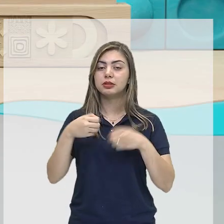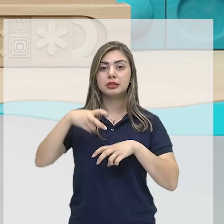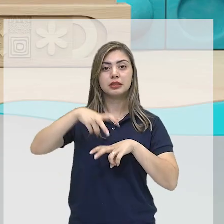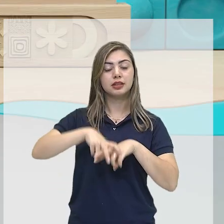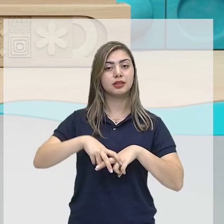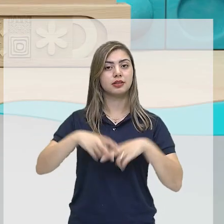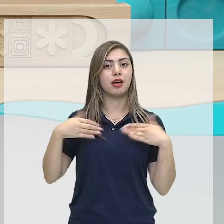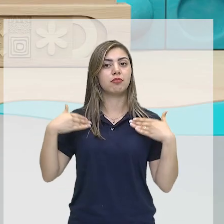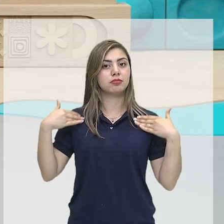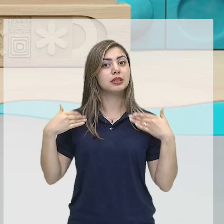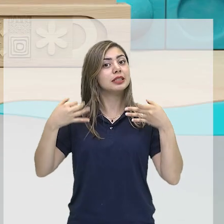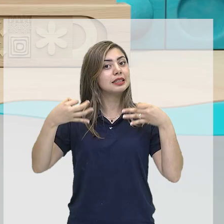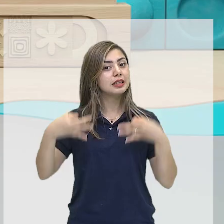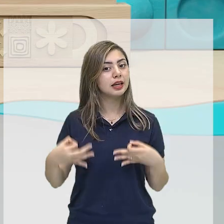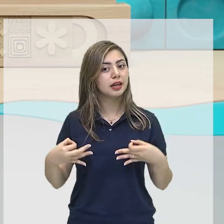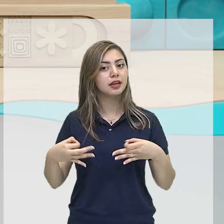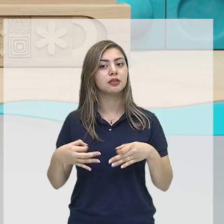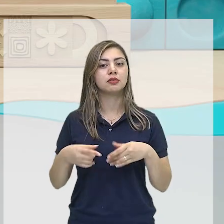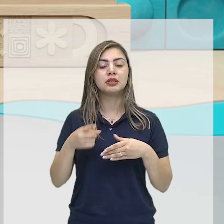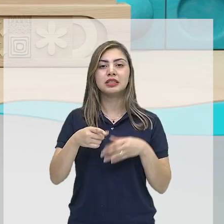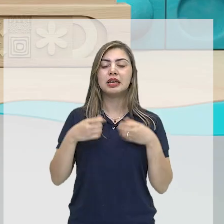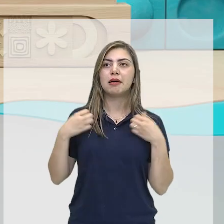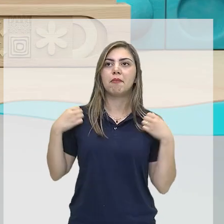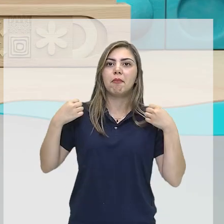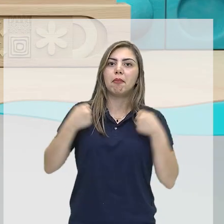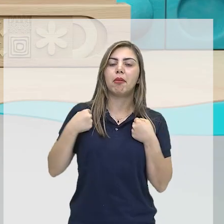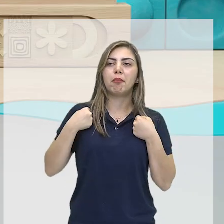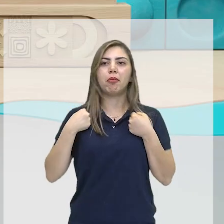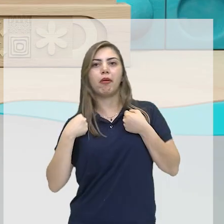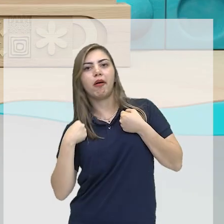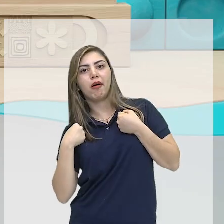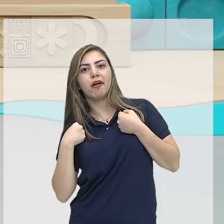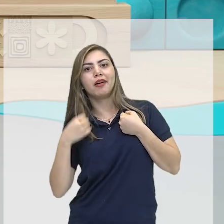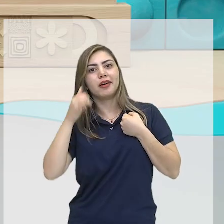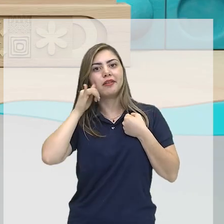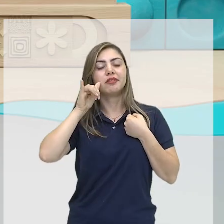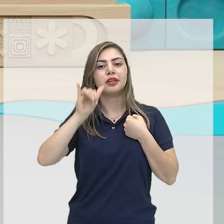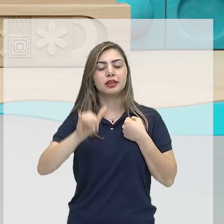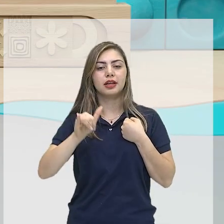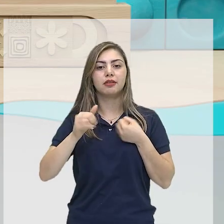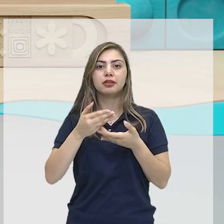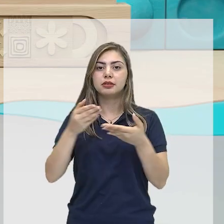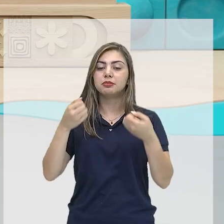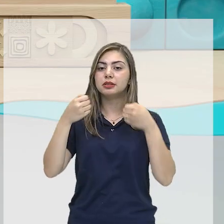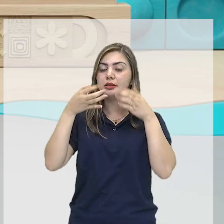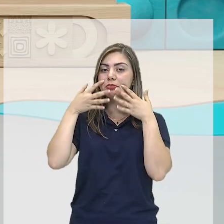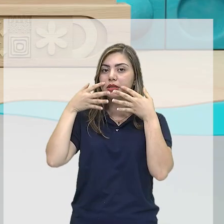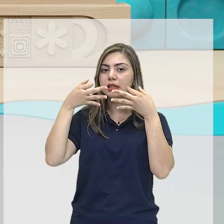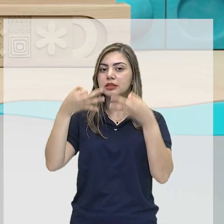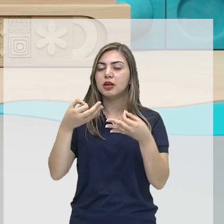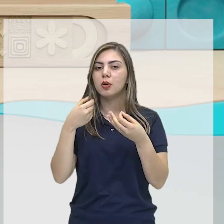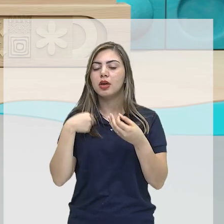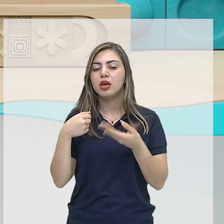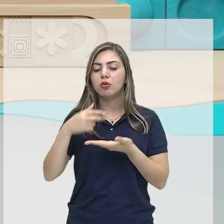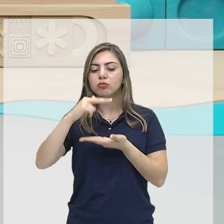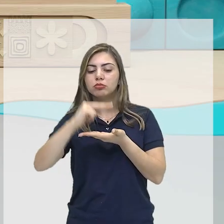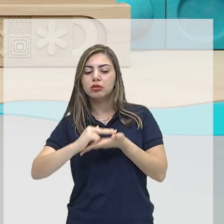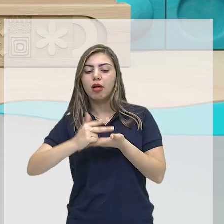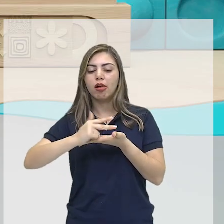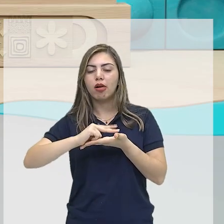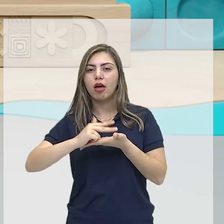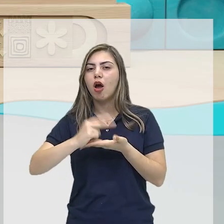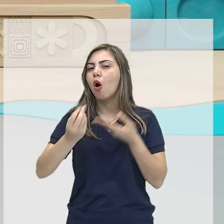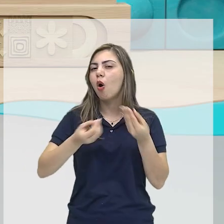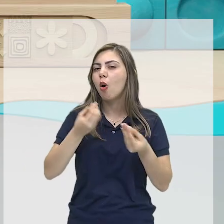na mochila, ter mais atenção na hora de deitar para dormir, porque existe uma postura correta para dormir